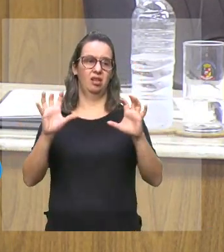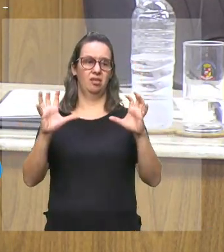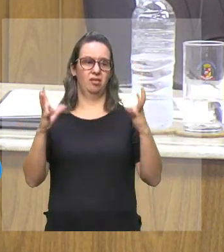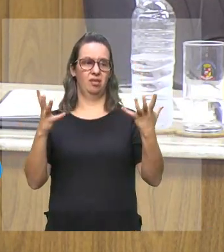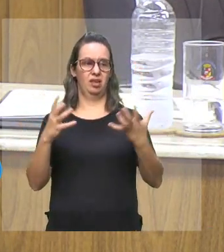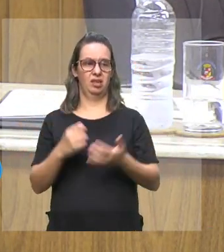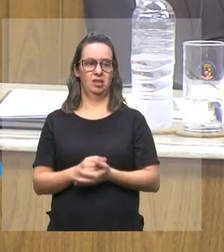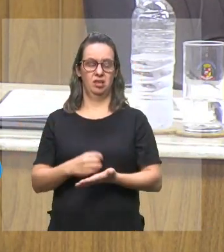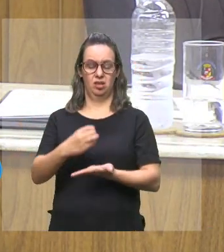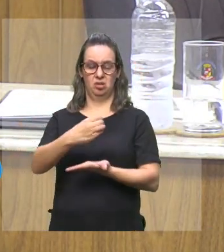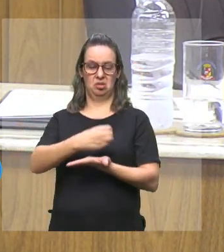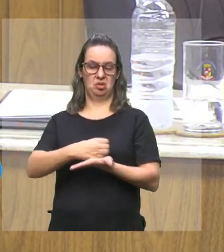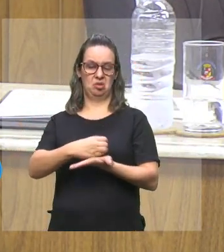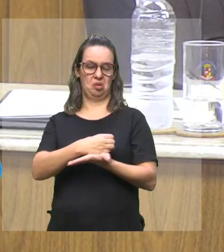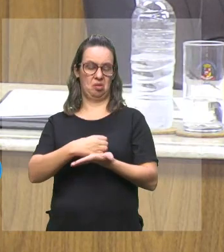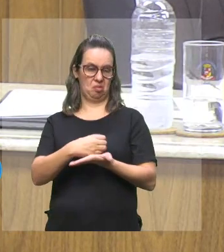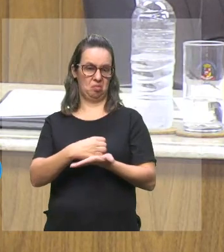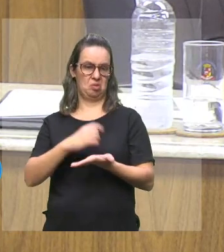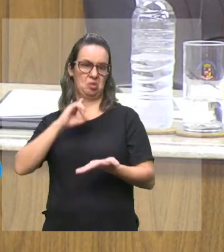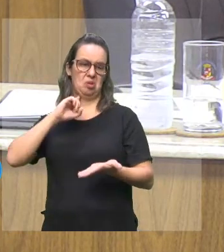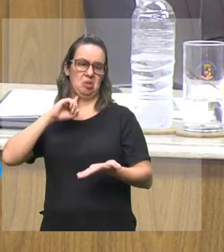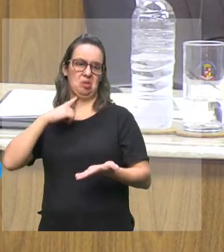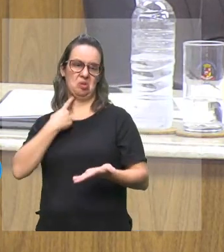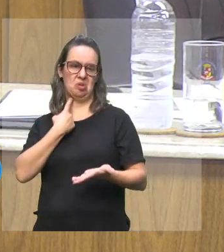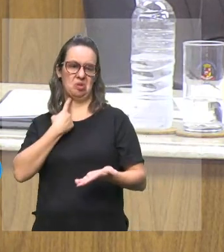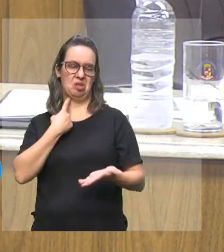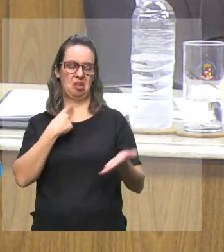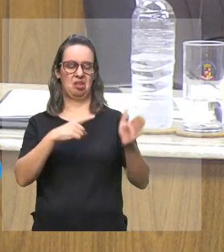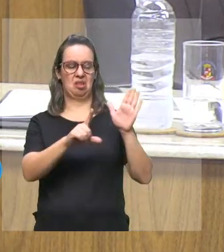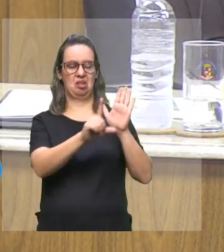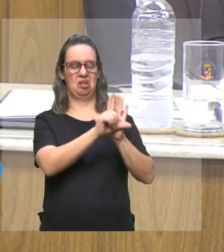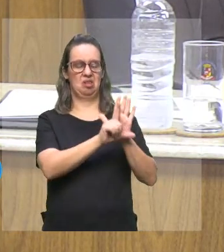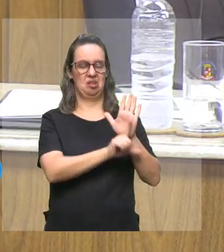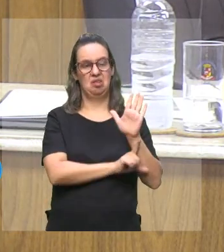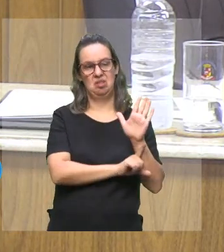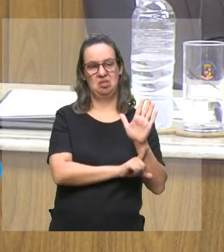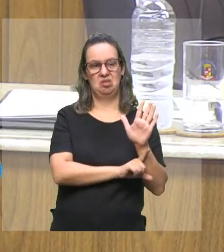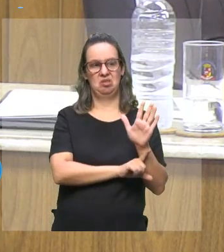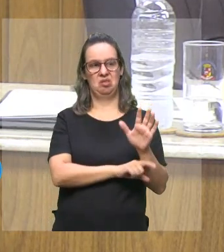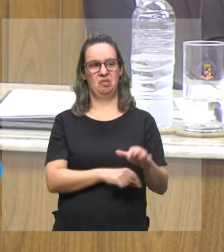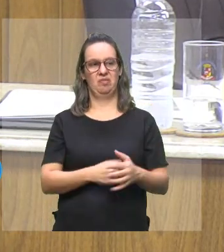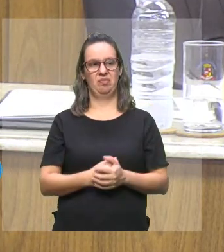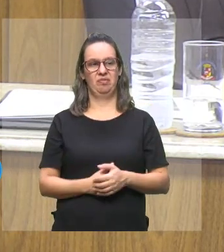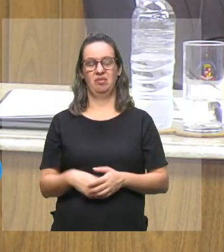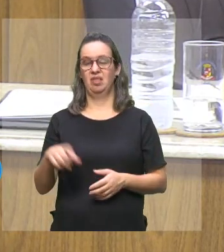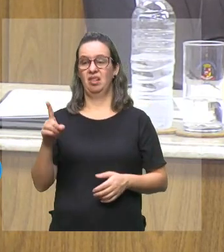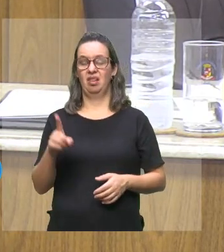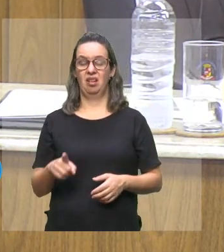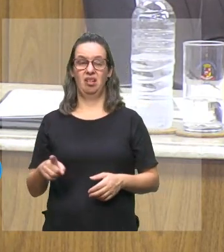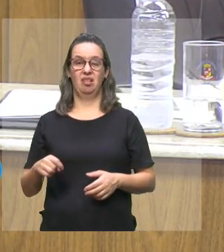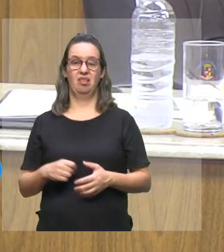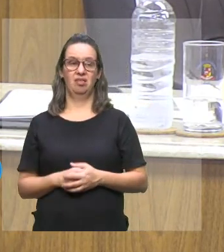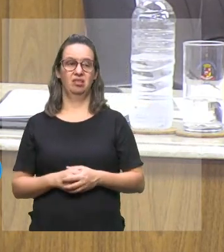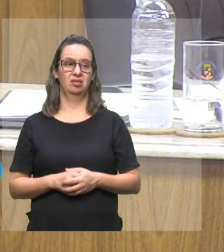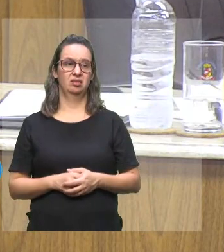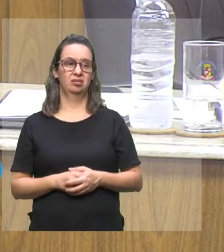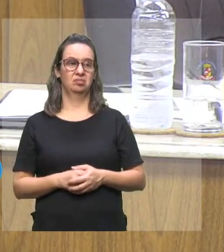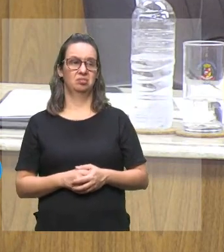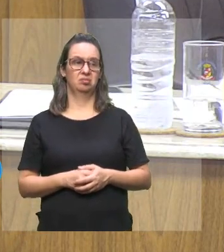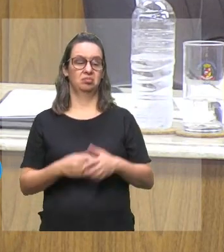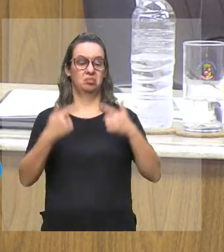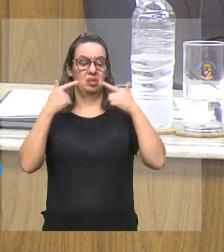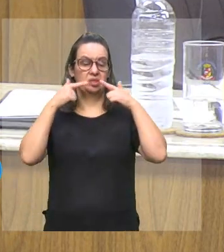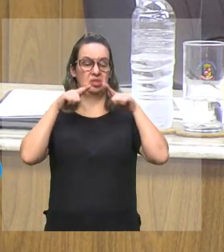copos descartáveis ficam no chão, os lixos ficam. Então, assim, é uma gestão que gosta de fazer baderna, vai